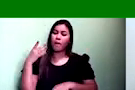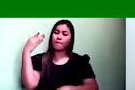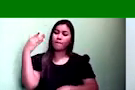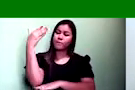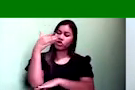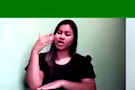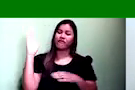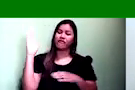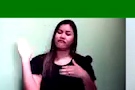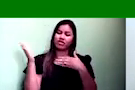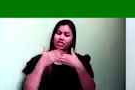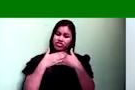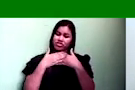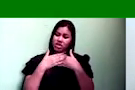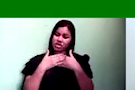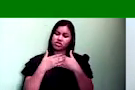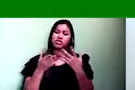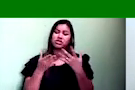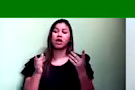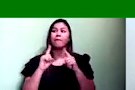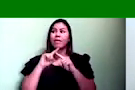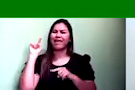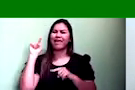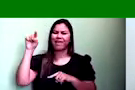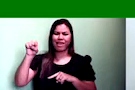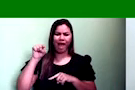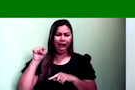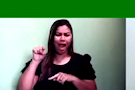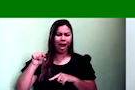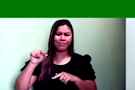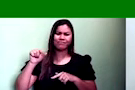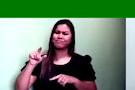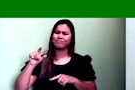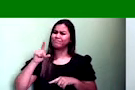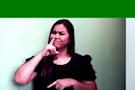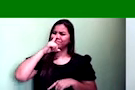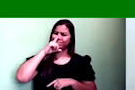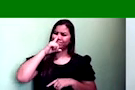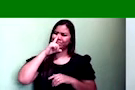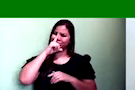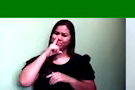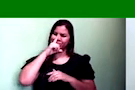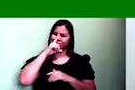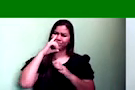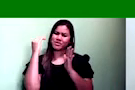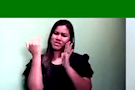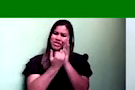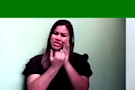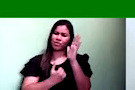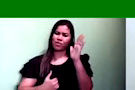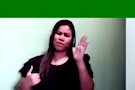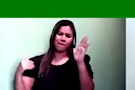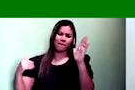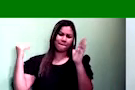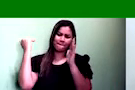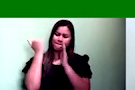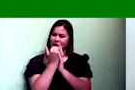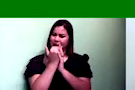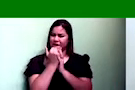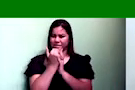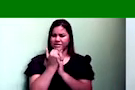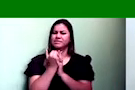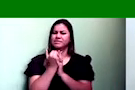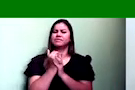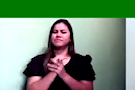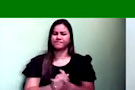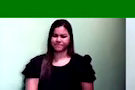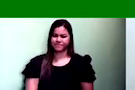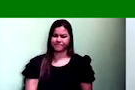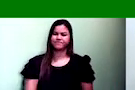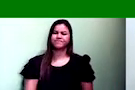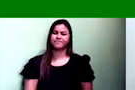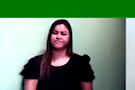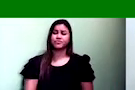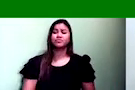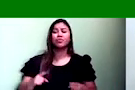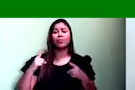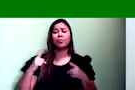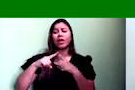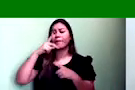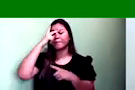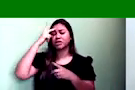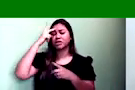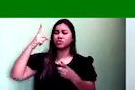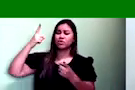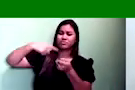há, é um risco muito grande. E banheira de motel sempre foi, pela alta rotatividade, né,